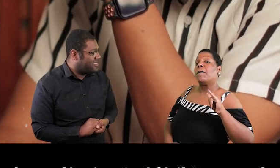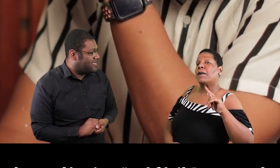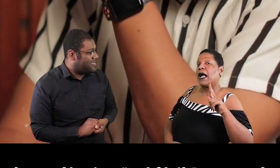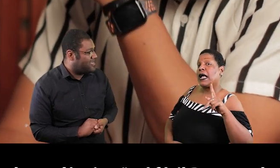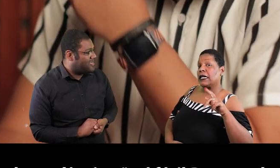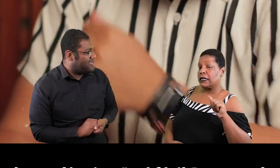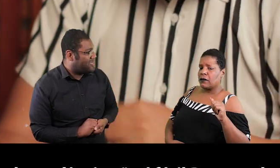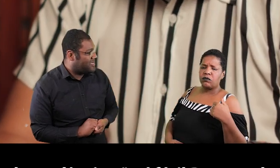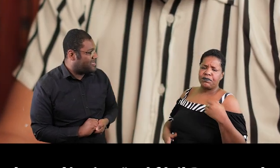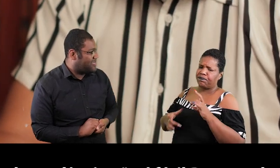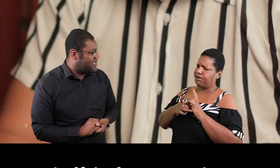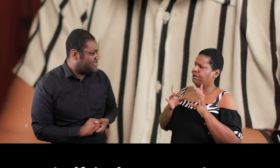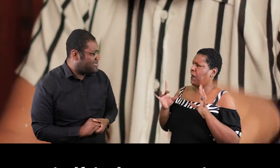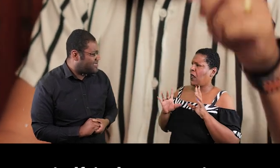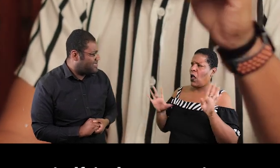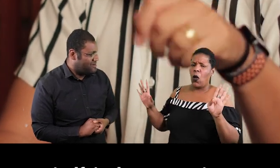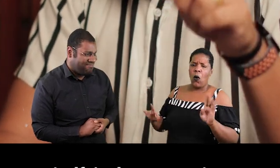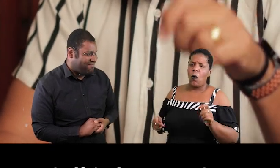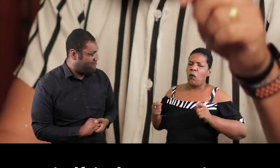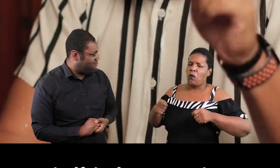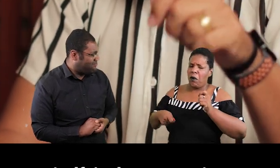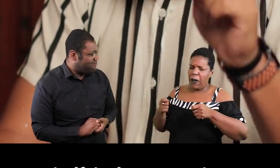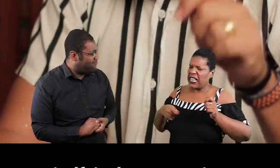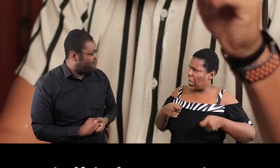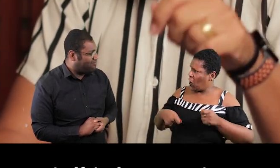não é fácil. Porque ele tá ali...